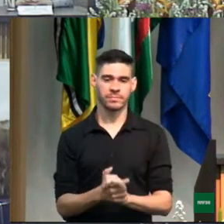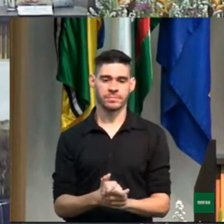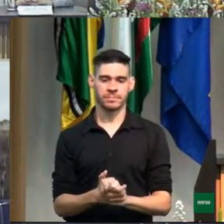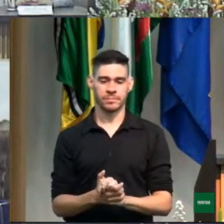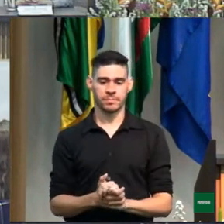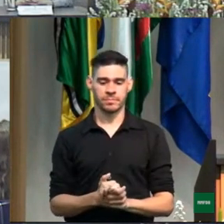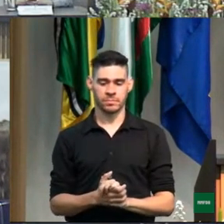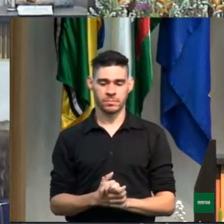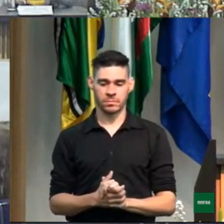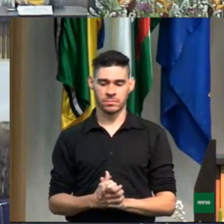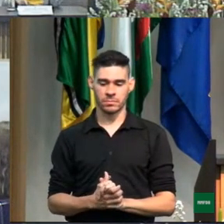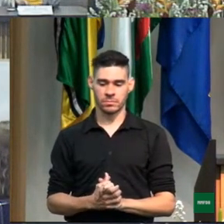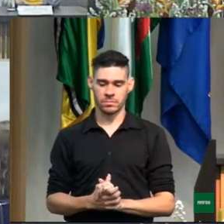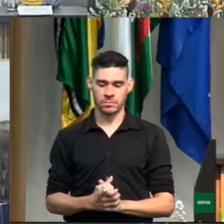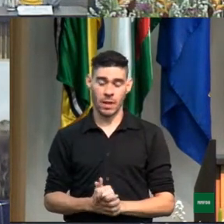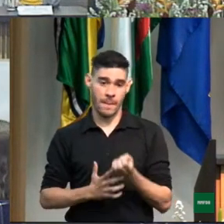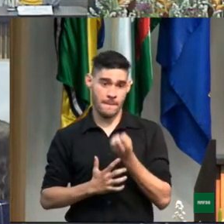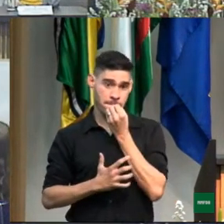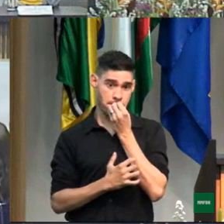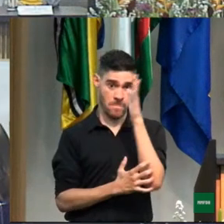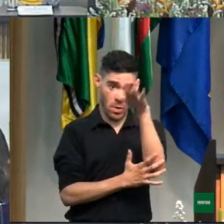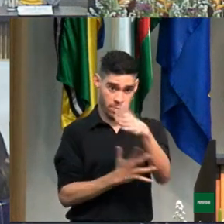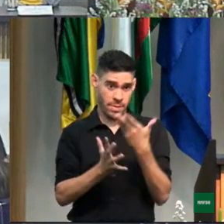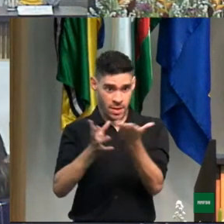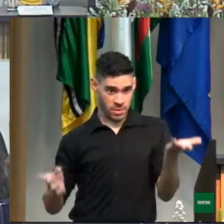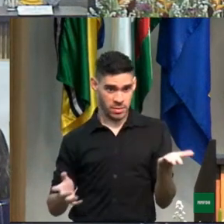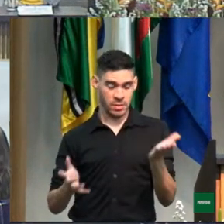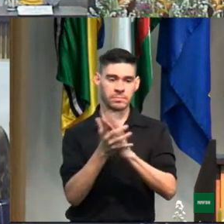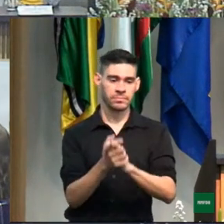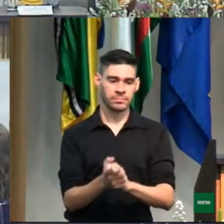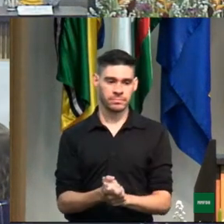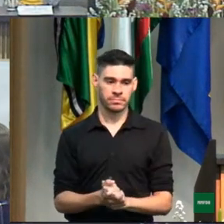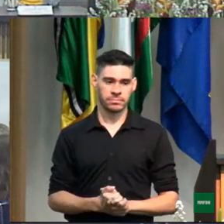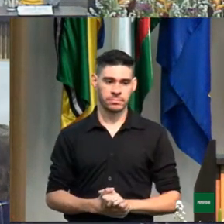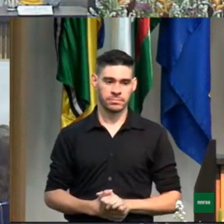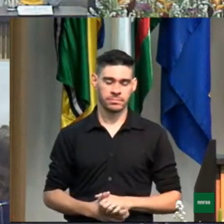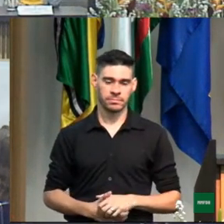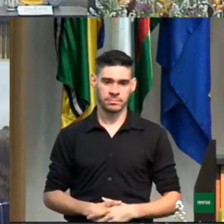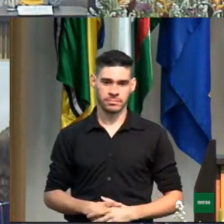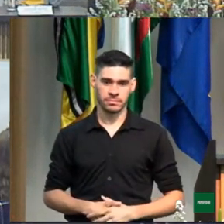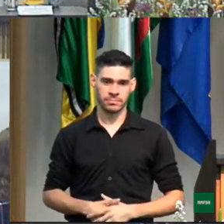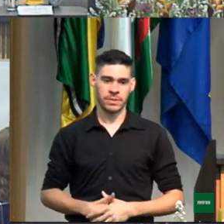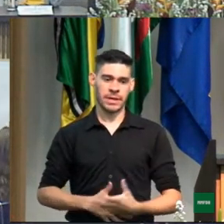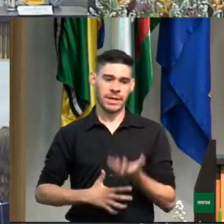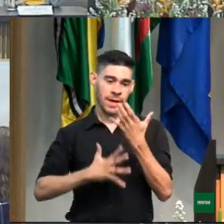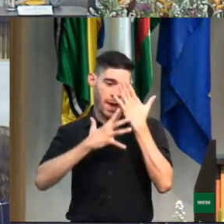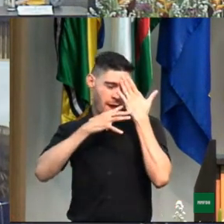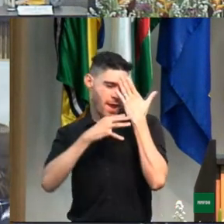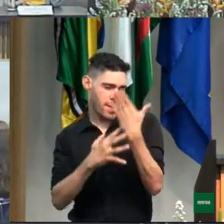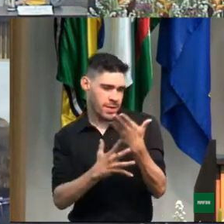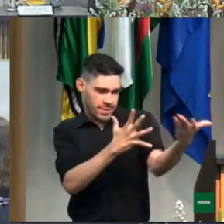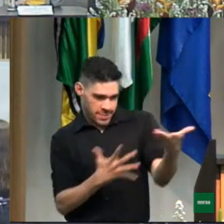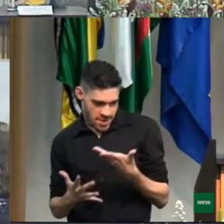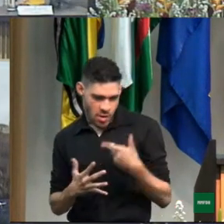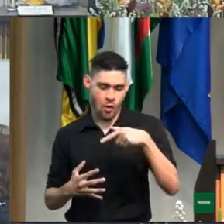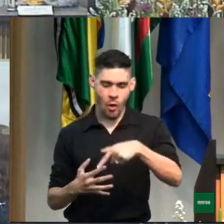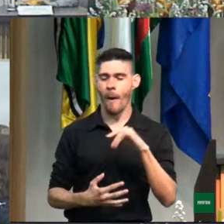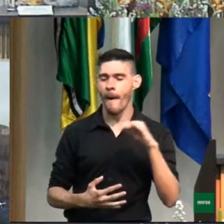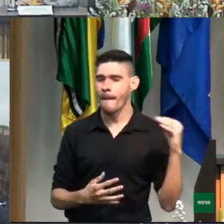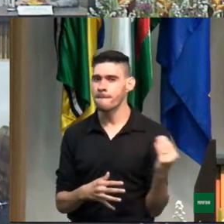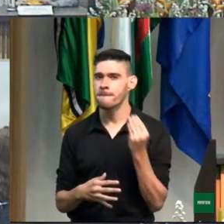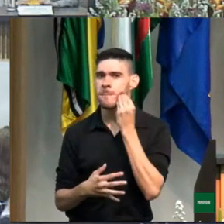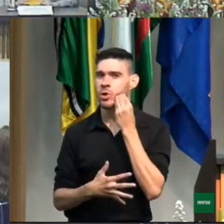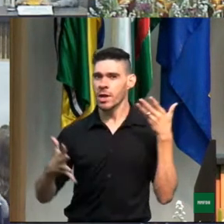Boa tarde a todos. Quero agradecer o convite, a oportunidade de participar de mais esse evento aqui